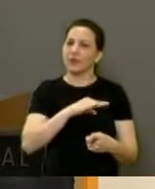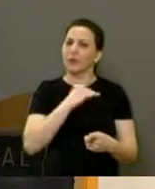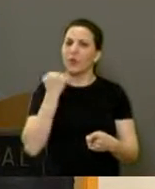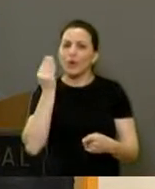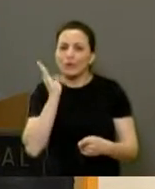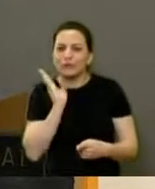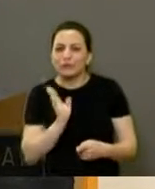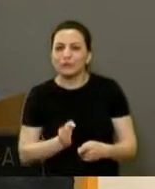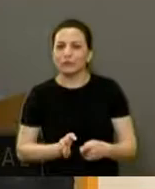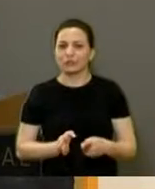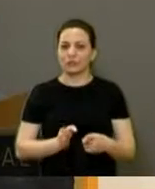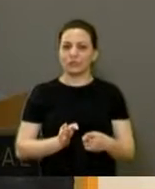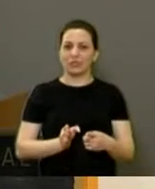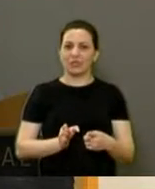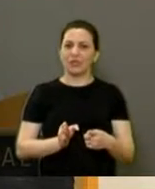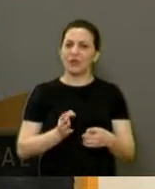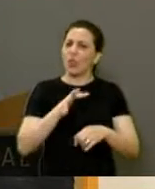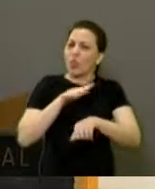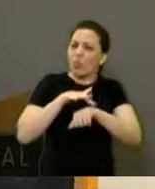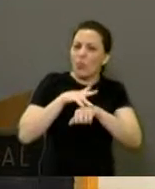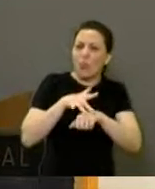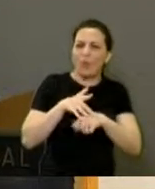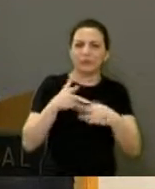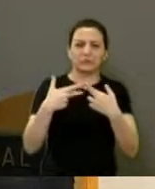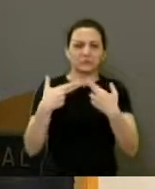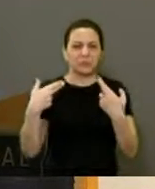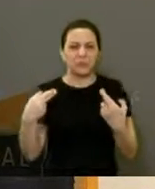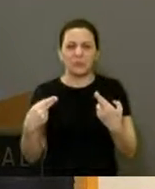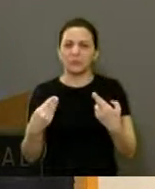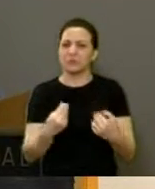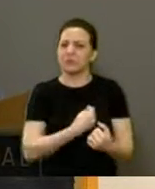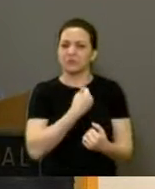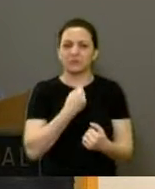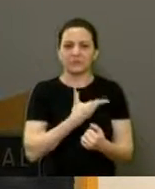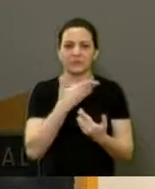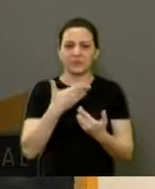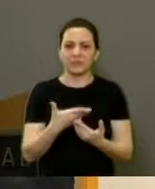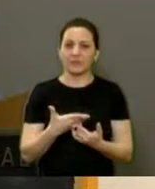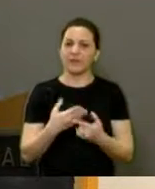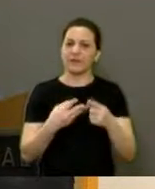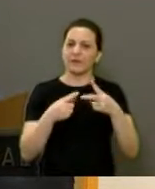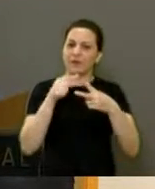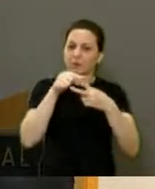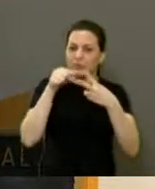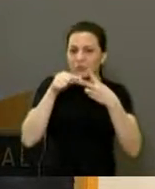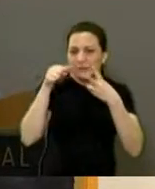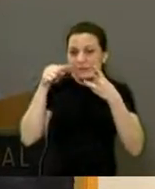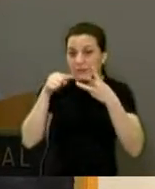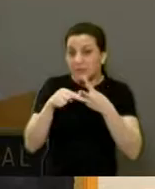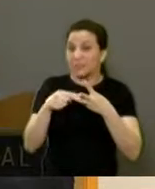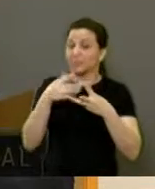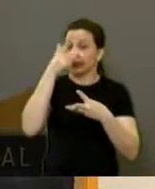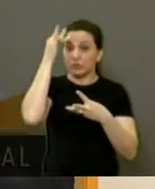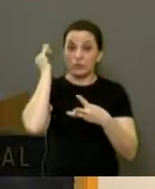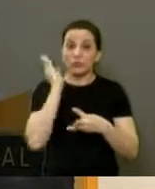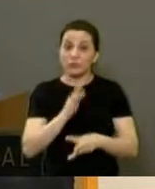que morreram num infortúnio ou numa situação de vida. Os 3 casos apresentados